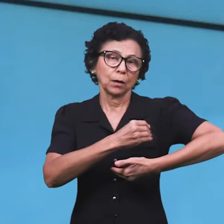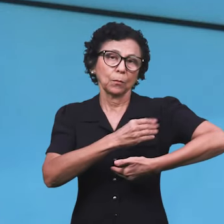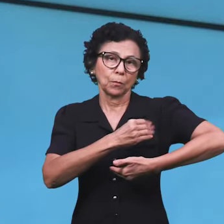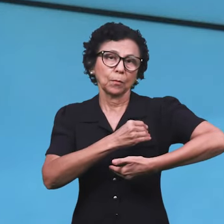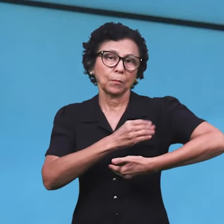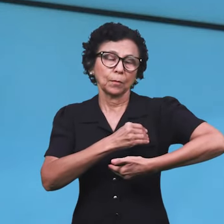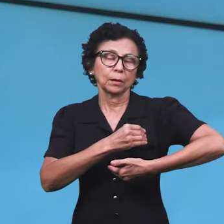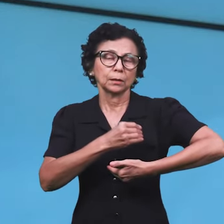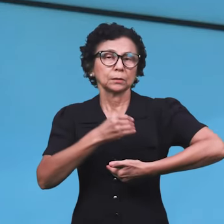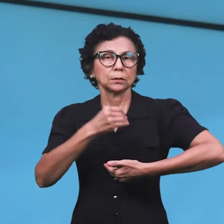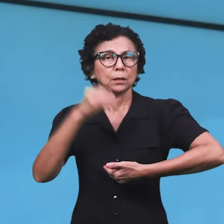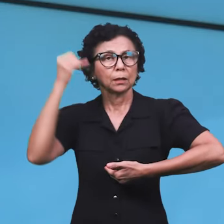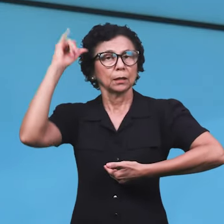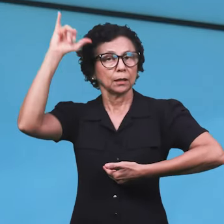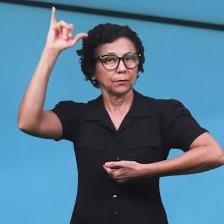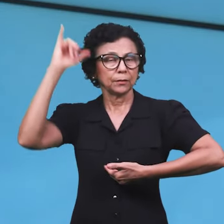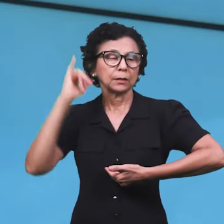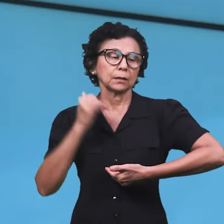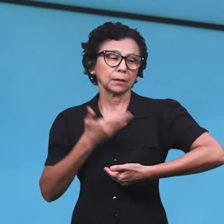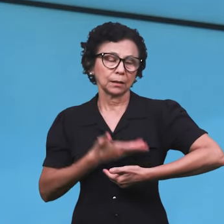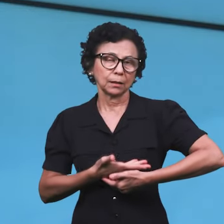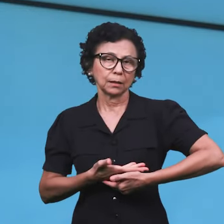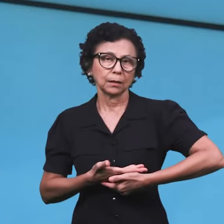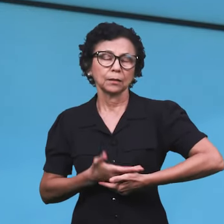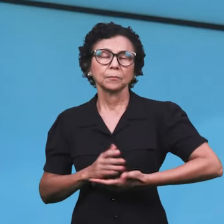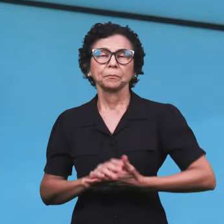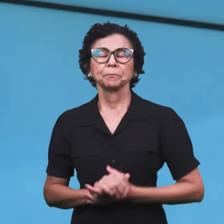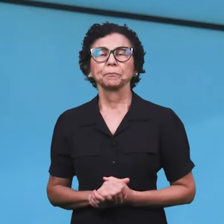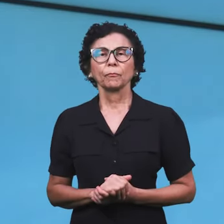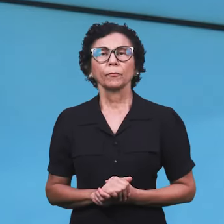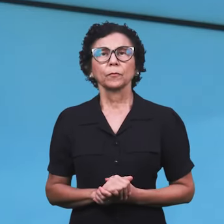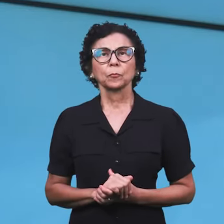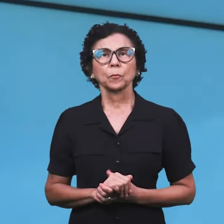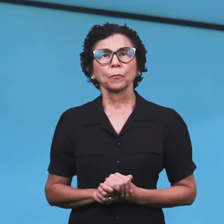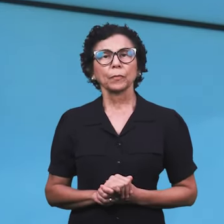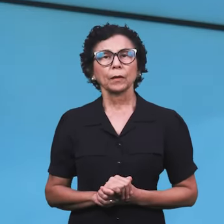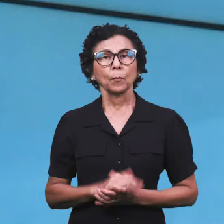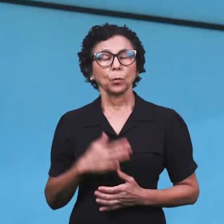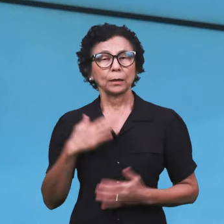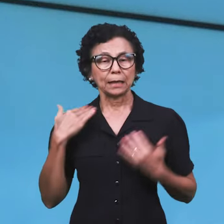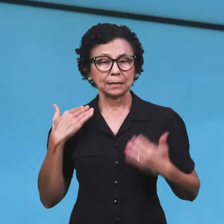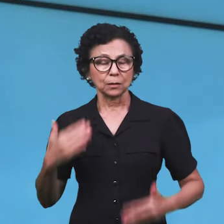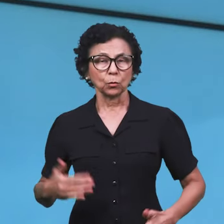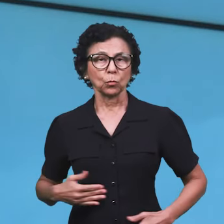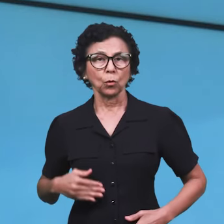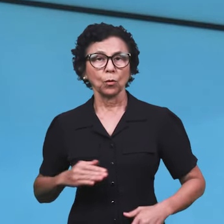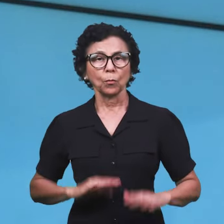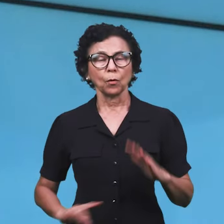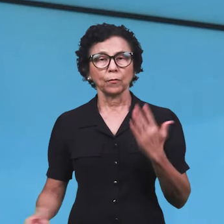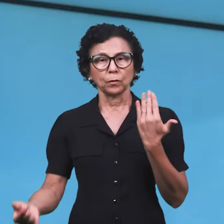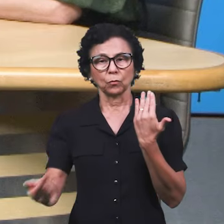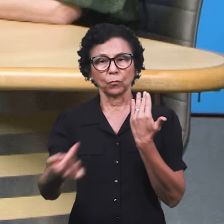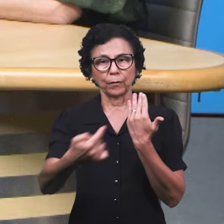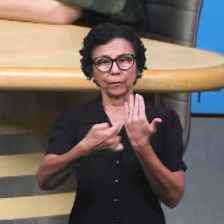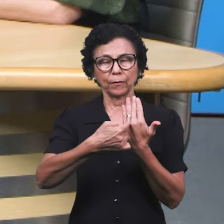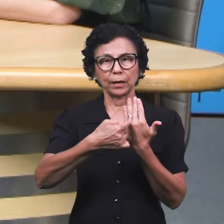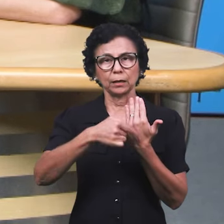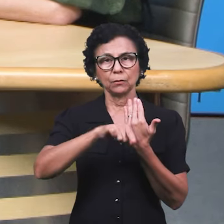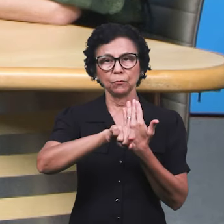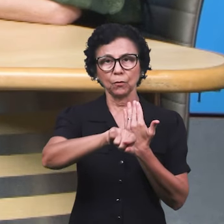porque melhora a resposta imunológica. Então os pais, eles podem estar com pequenos gestos, às vezes na nossa